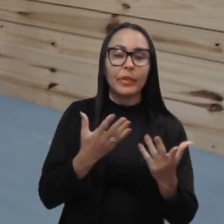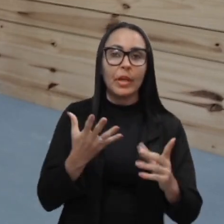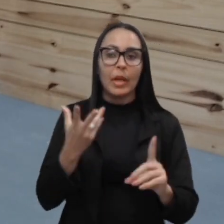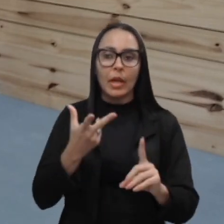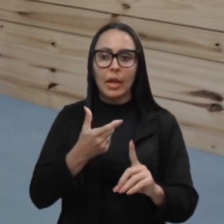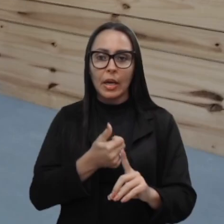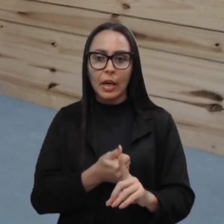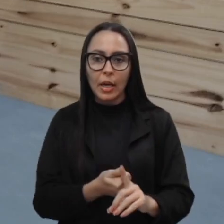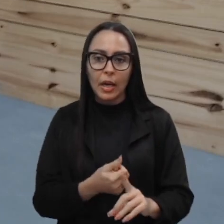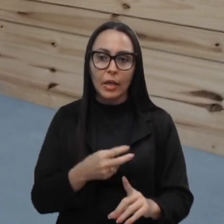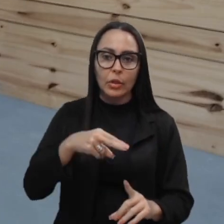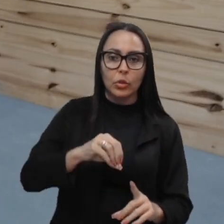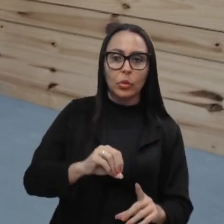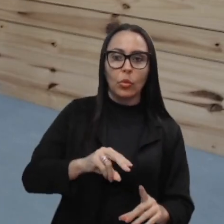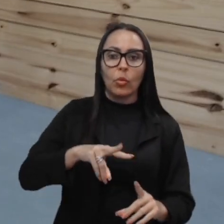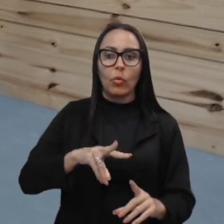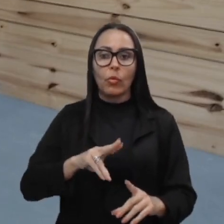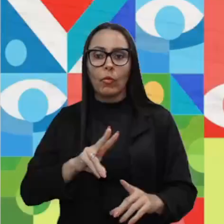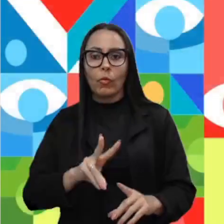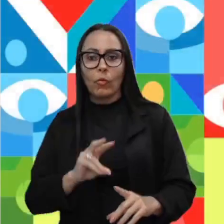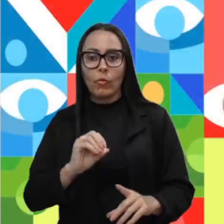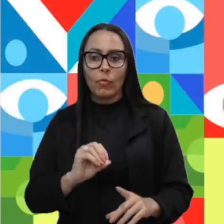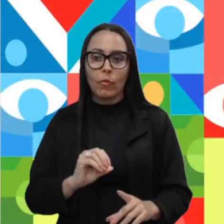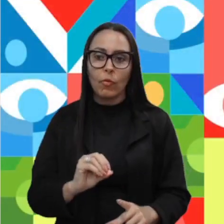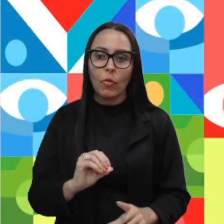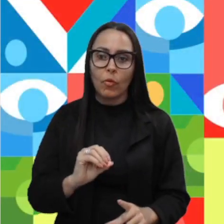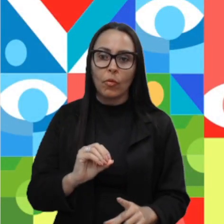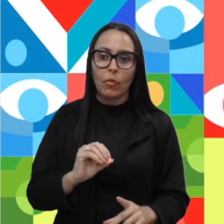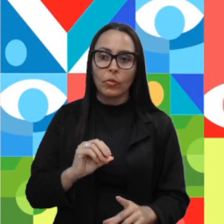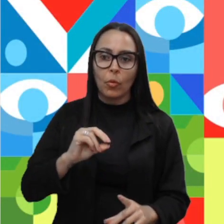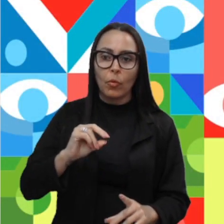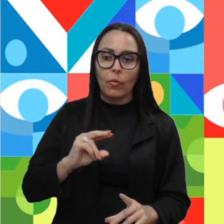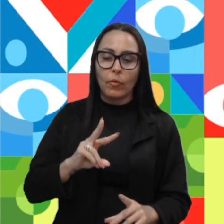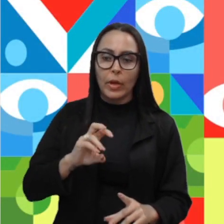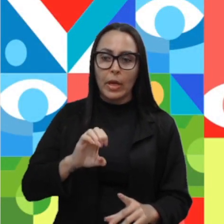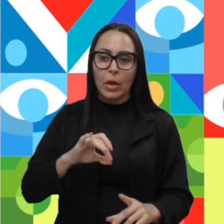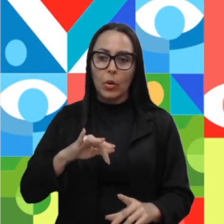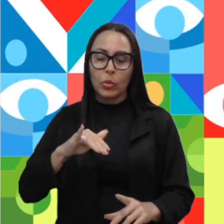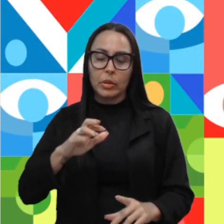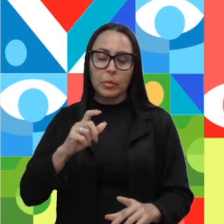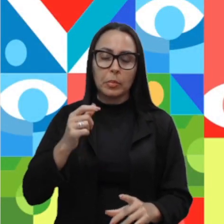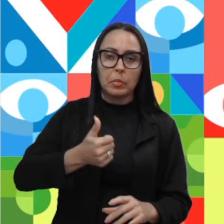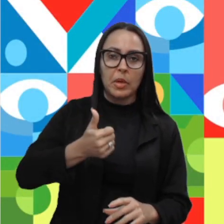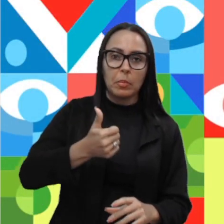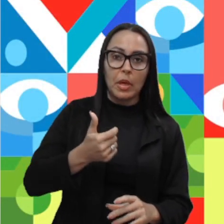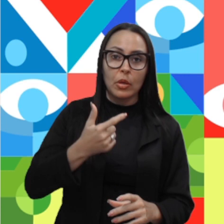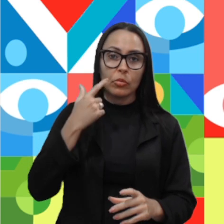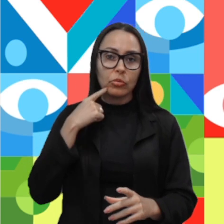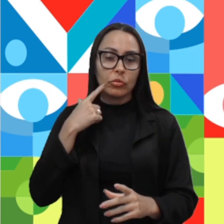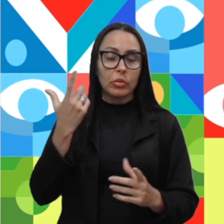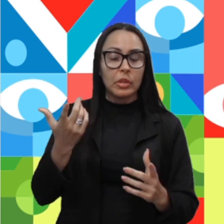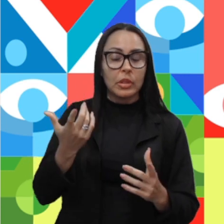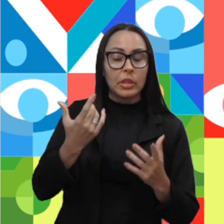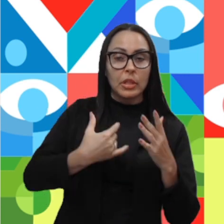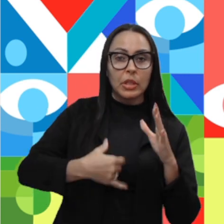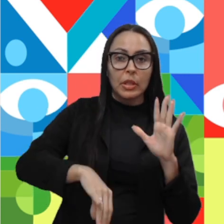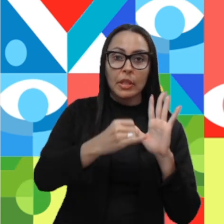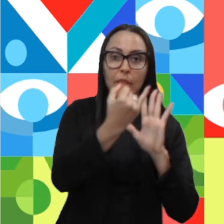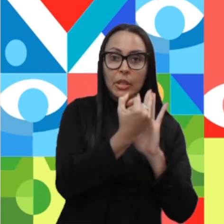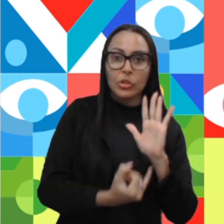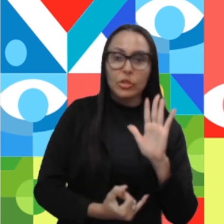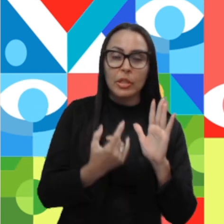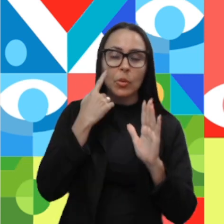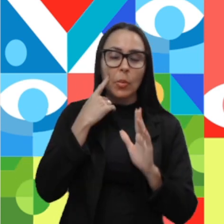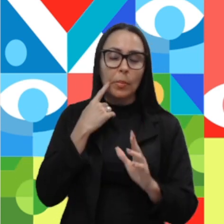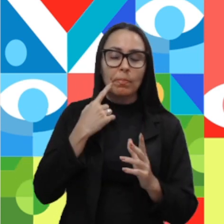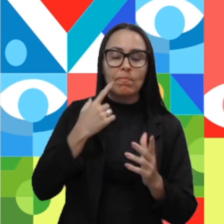Nouveau. O Art Nouveau, como a gente viu no e-book, foi um dos primeiros estilos que fundaram o design gráfico